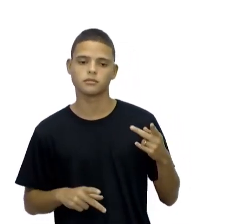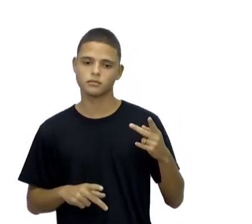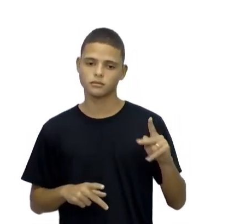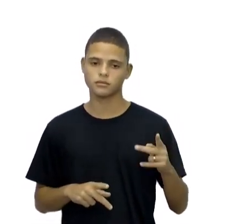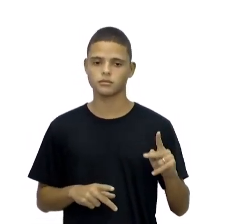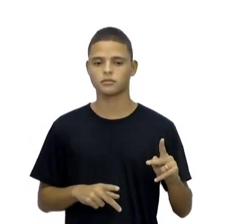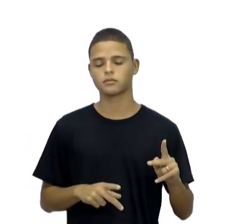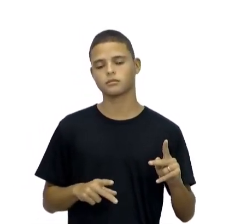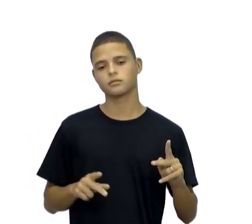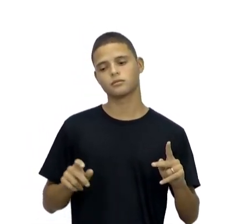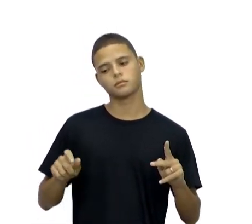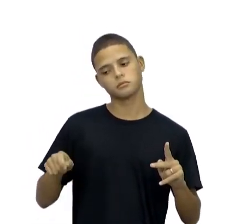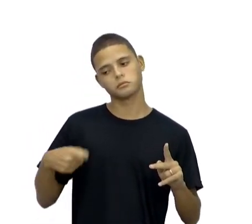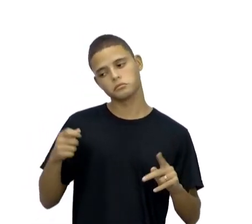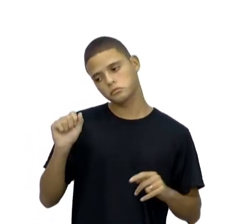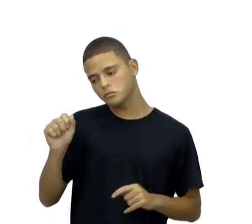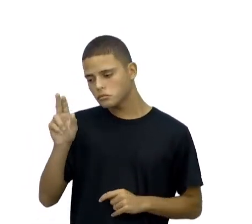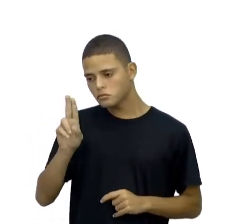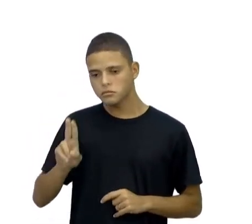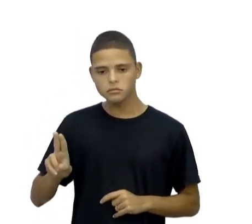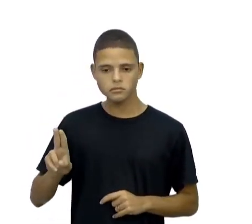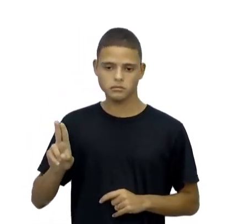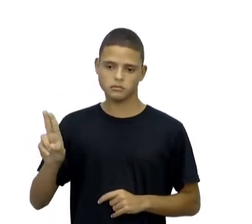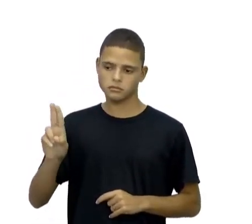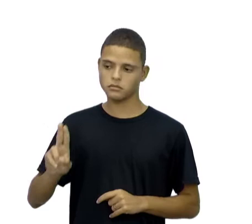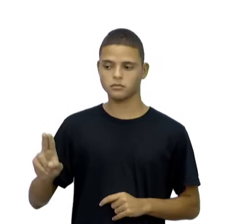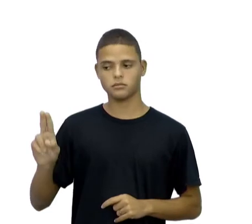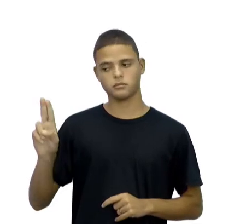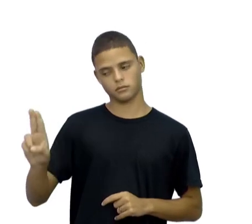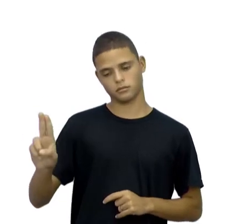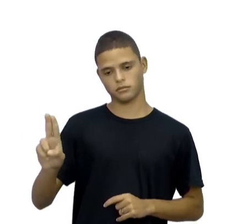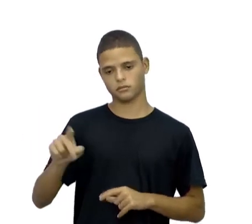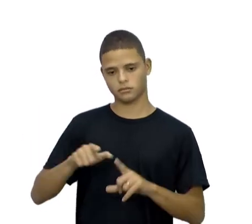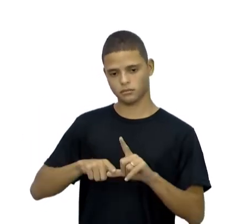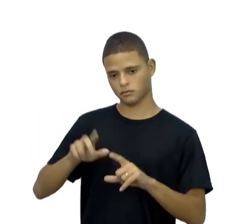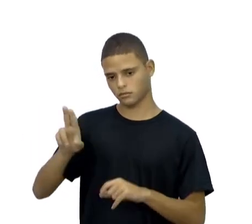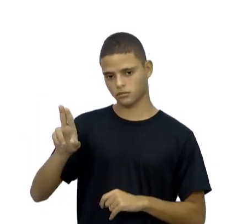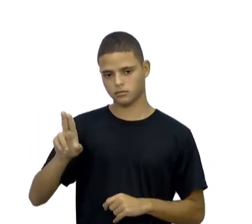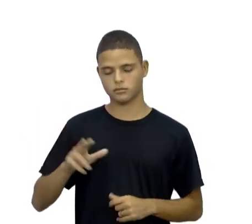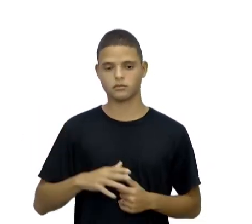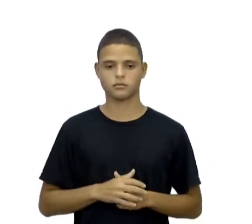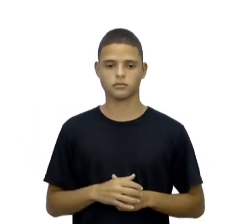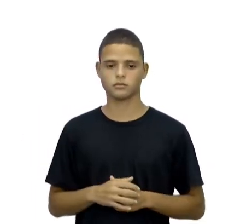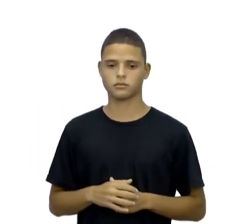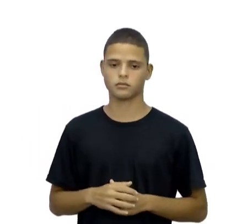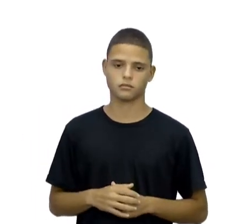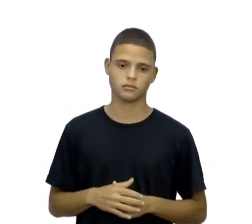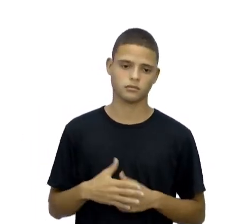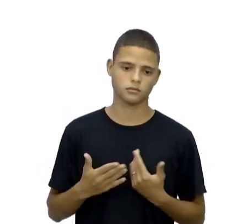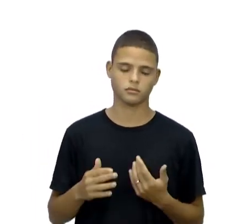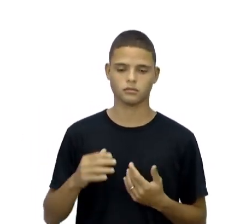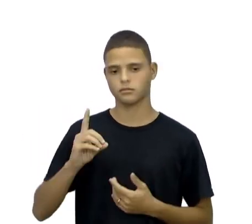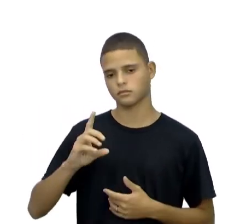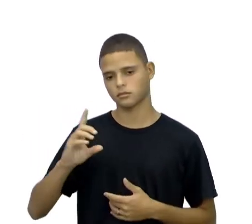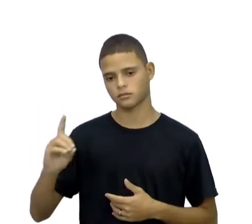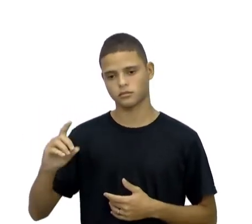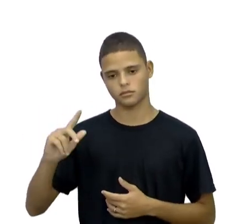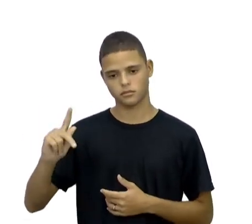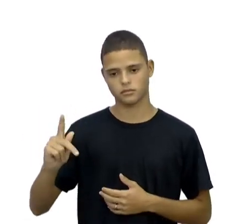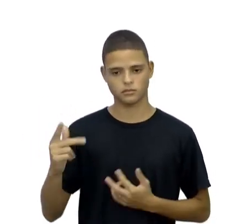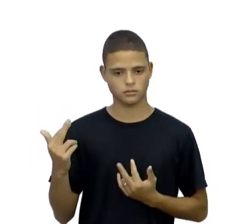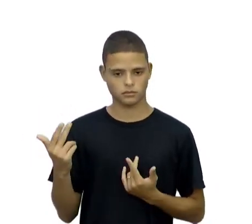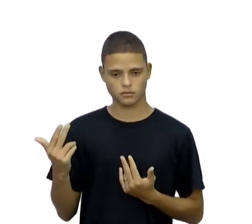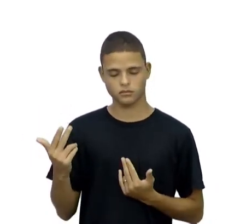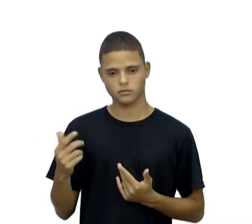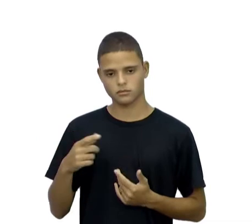da letra U, ou então uma voltagem é a mesma coisa, ou então uma DDP, né, que é a mesma coisa.